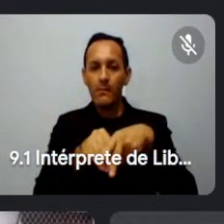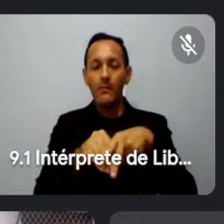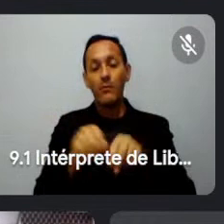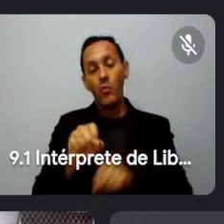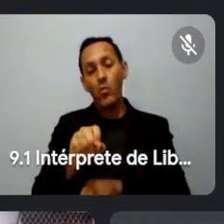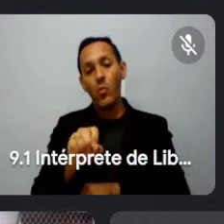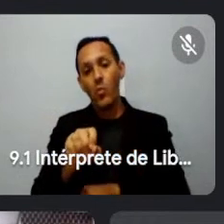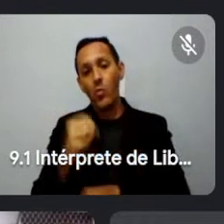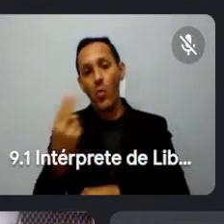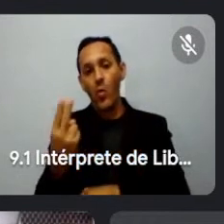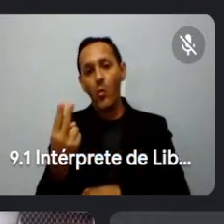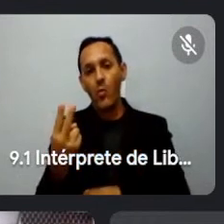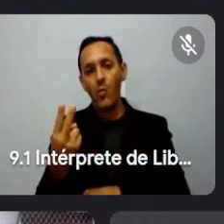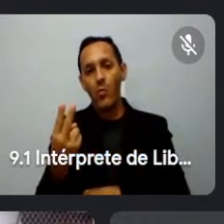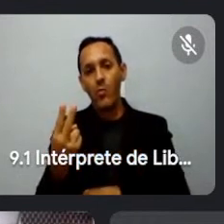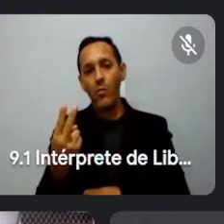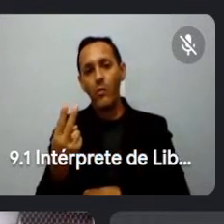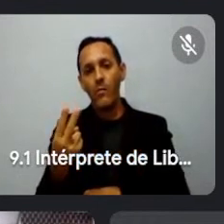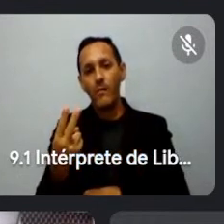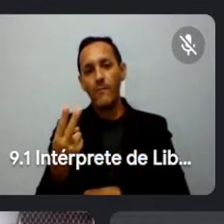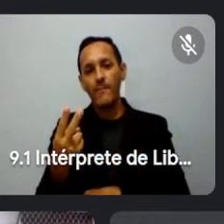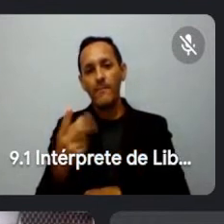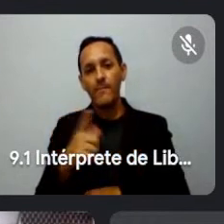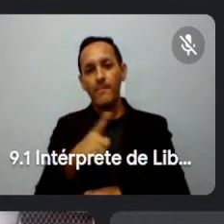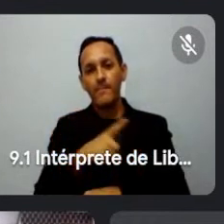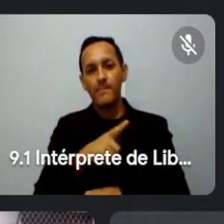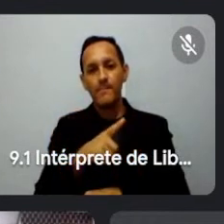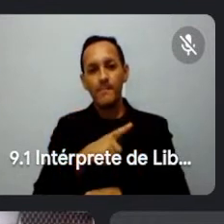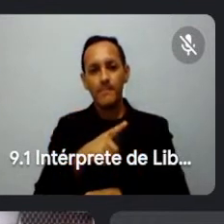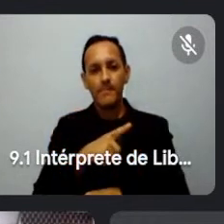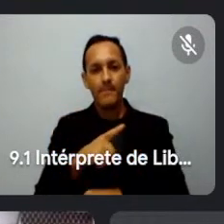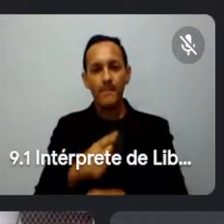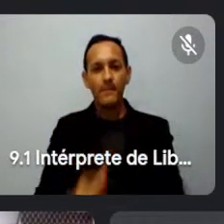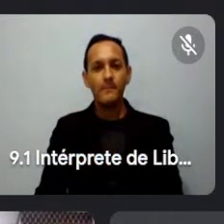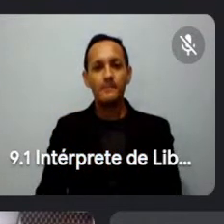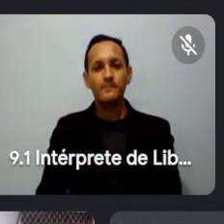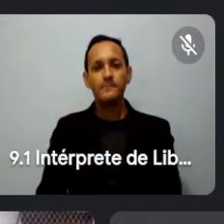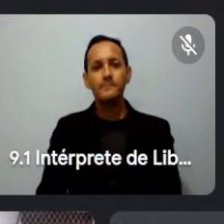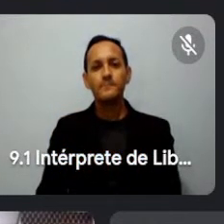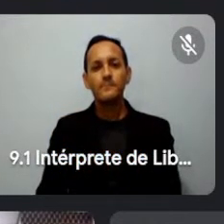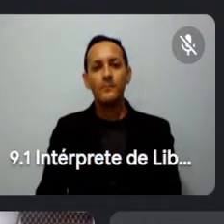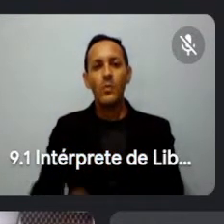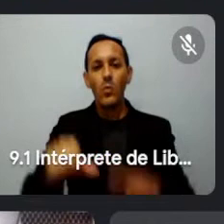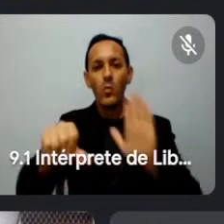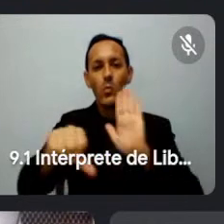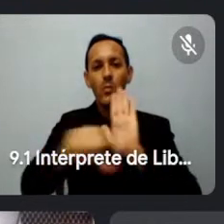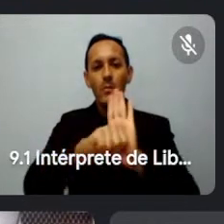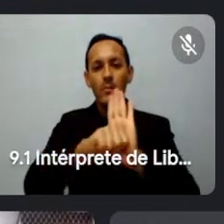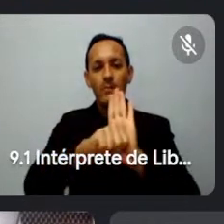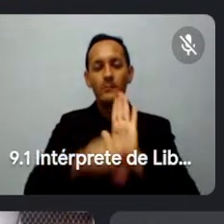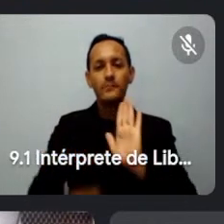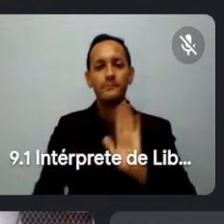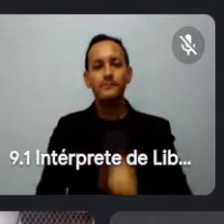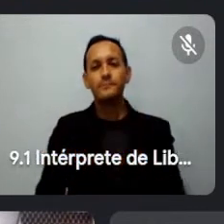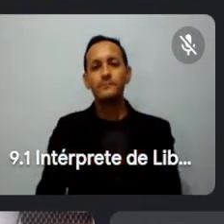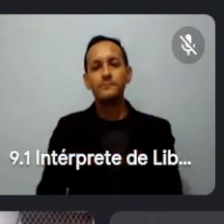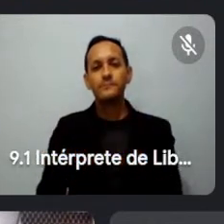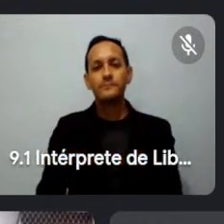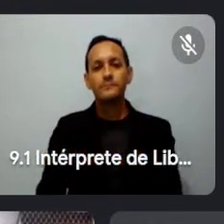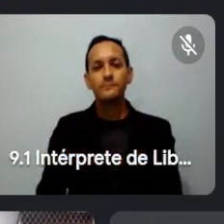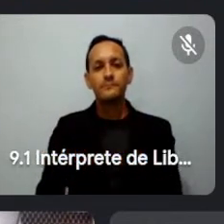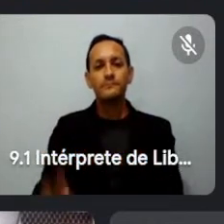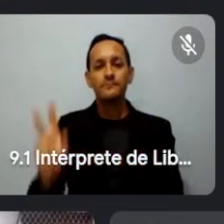houve é uma iniciar ir o